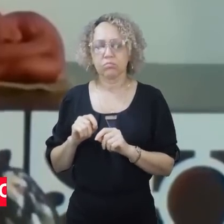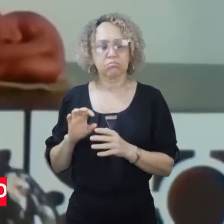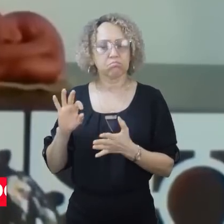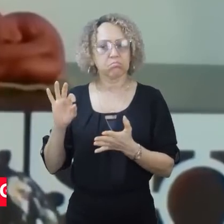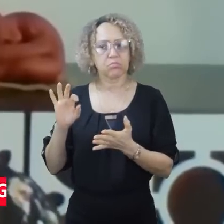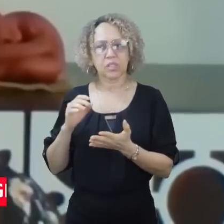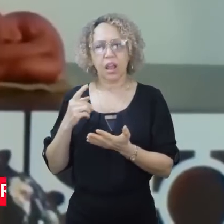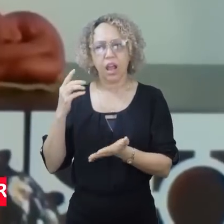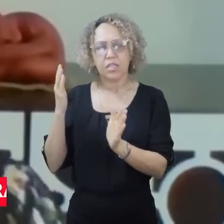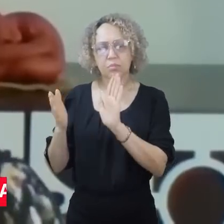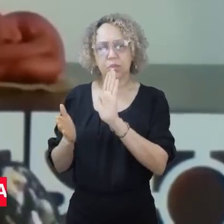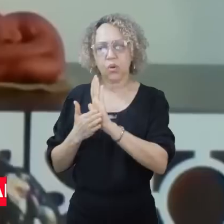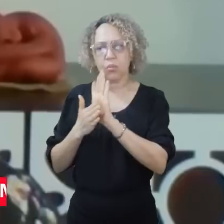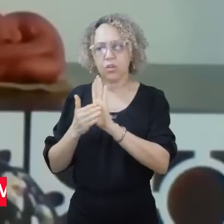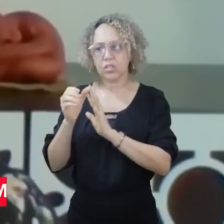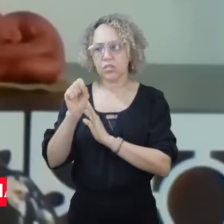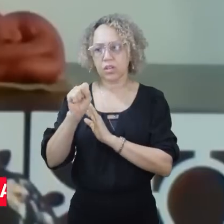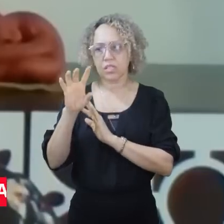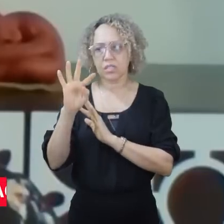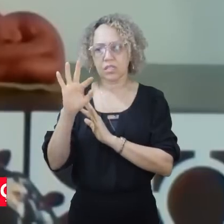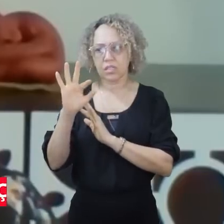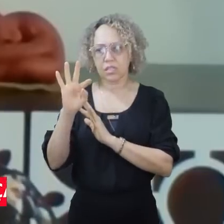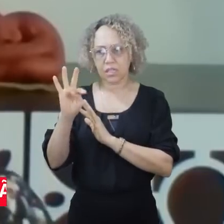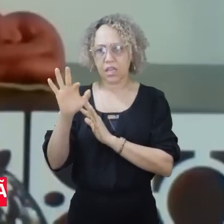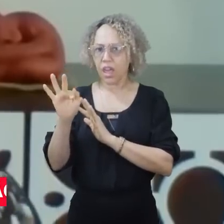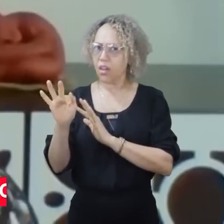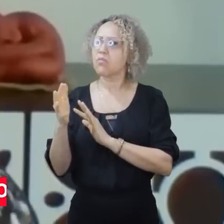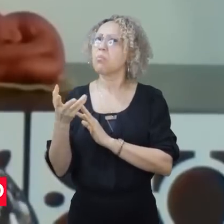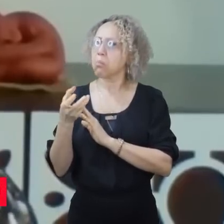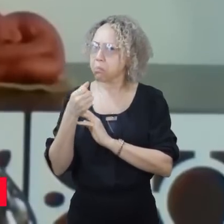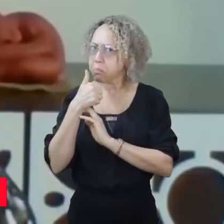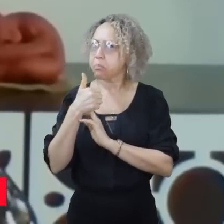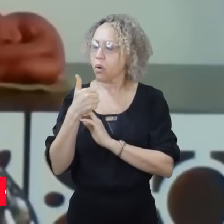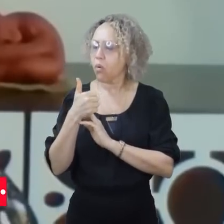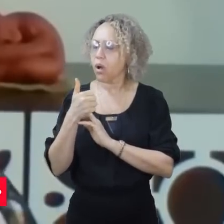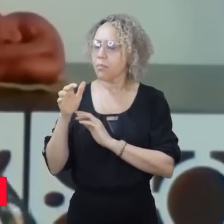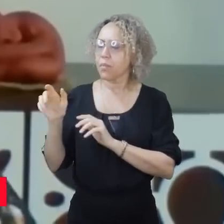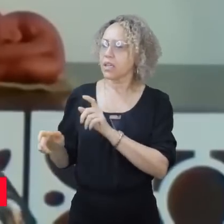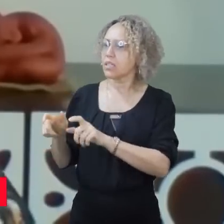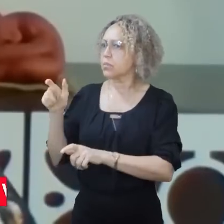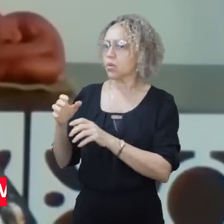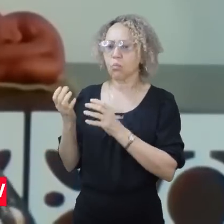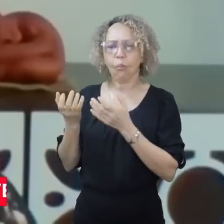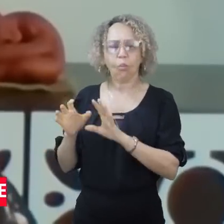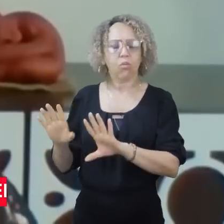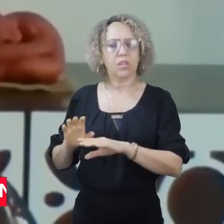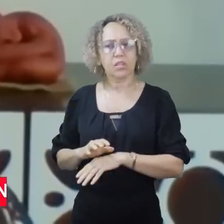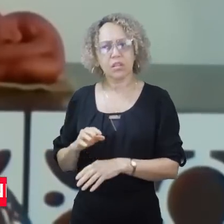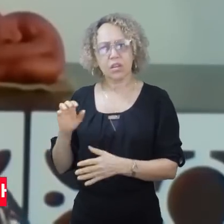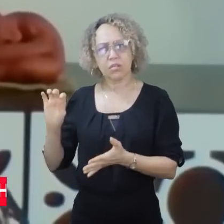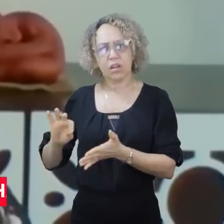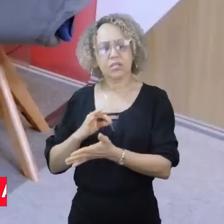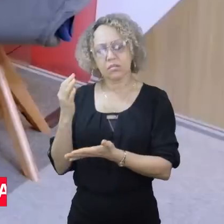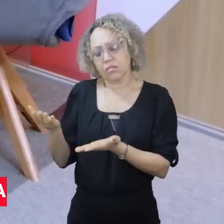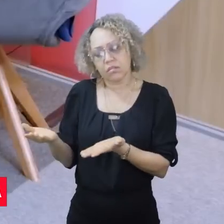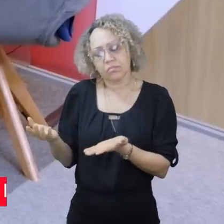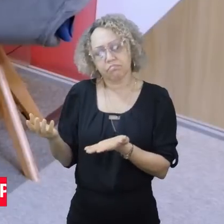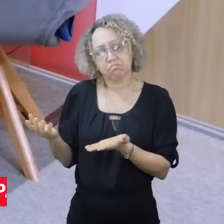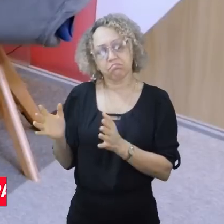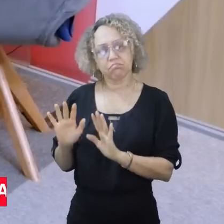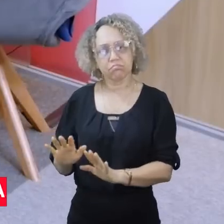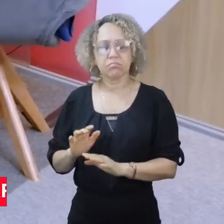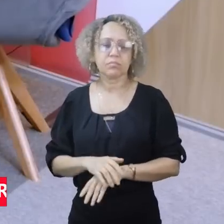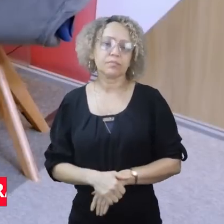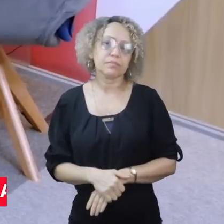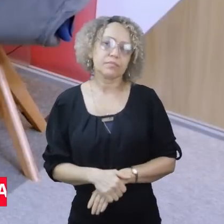essas propostas, e propostas bastante razoáveis em comparação a tudo aquilo que elas tinham feito, né?